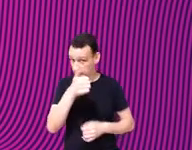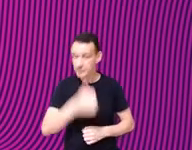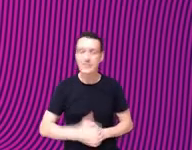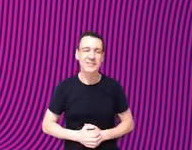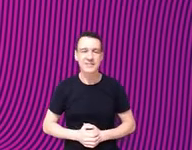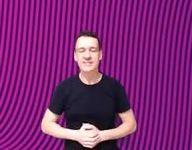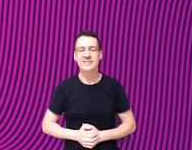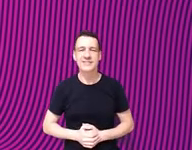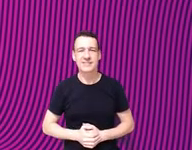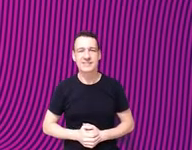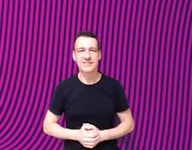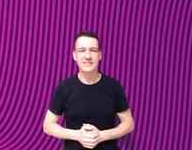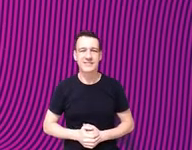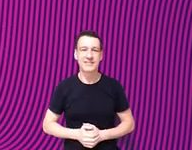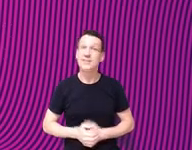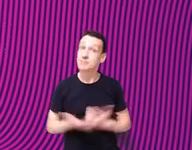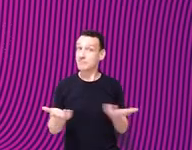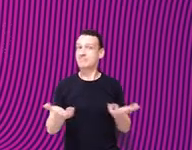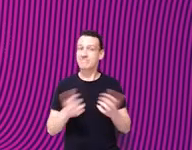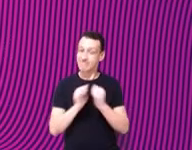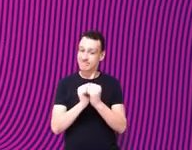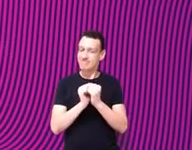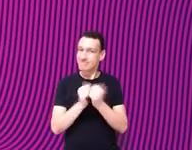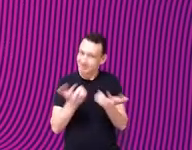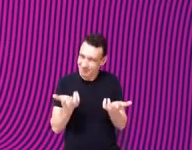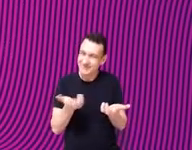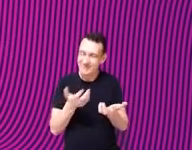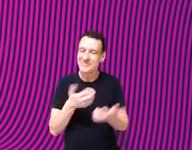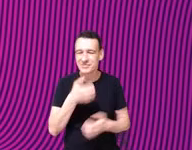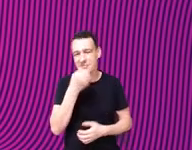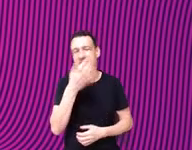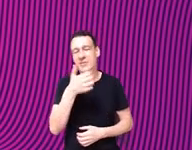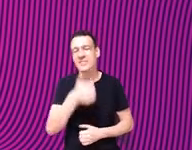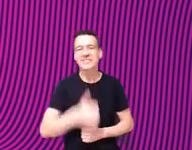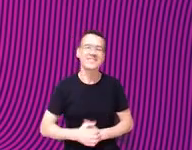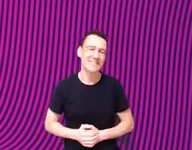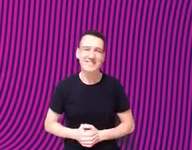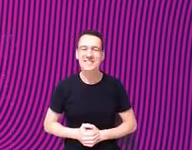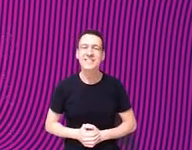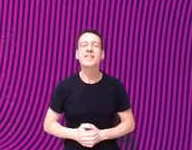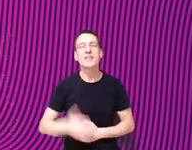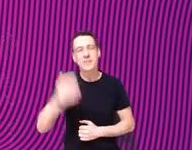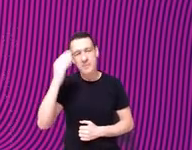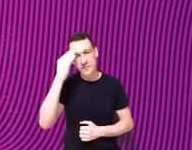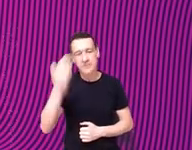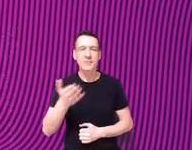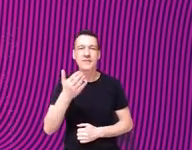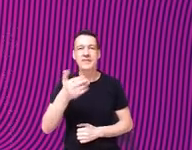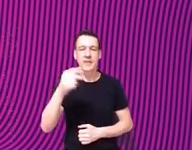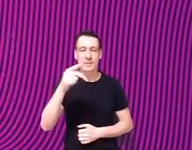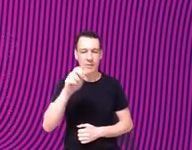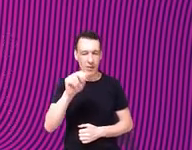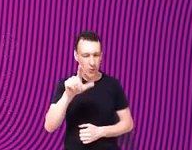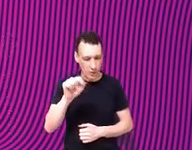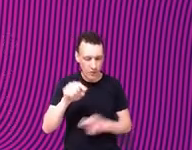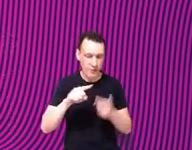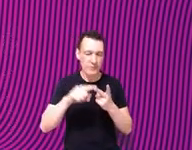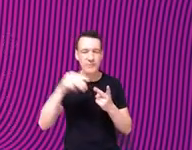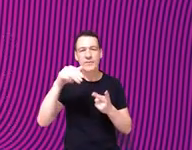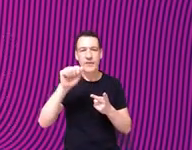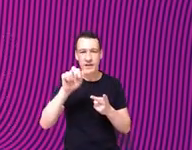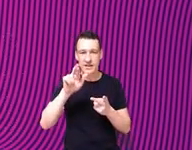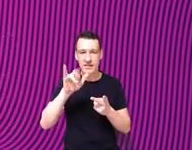Como diz o pessoal, estamos juntos, né? Muito obrigado, Paulo, muito obrigado, Maria Fernanda.